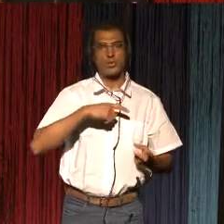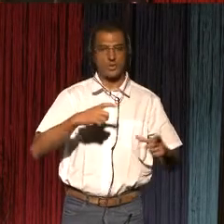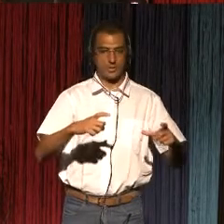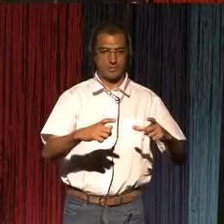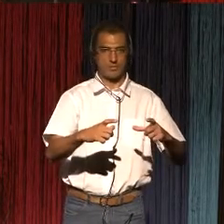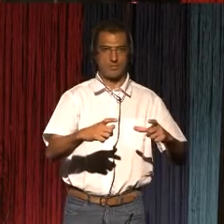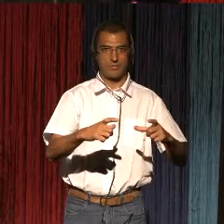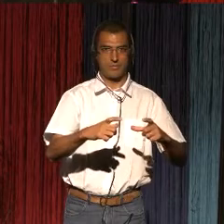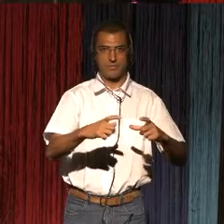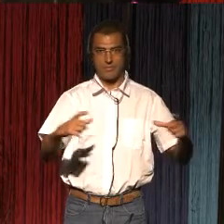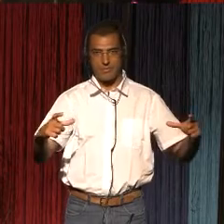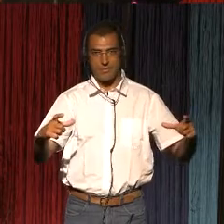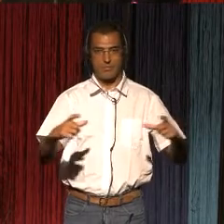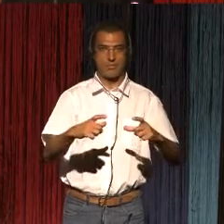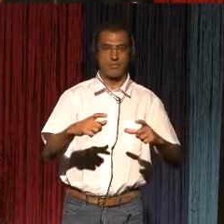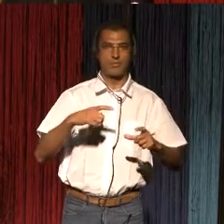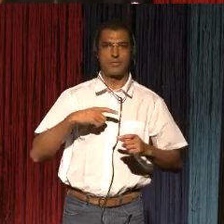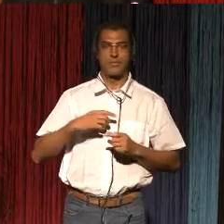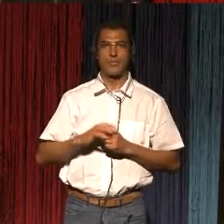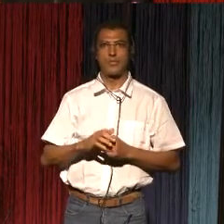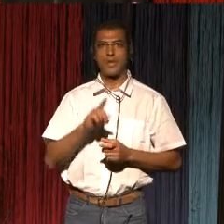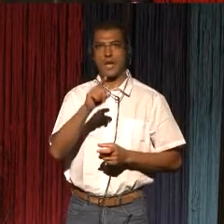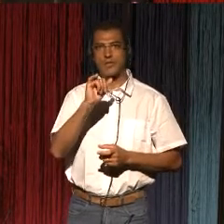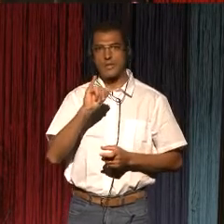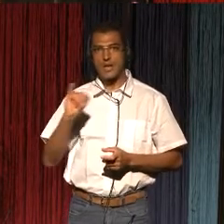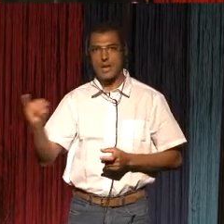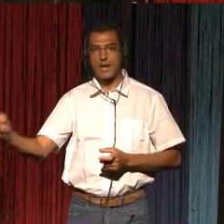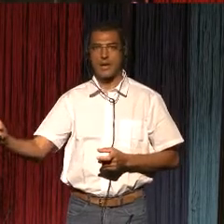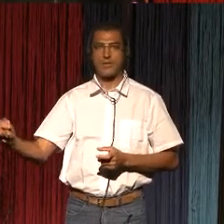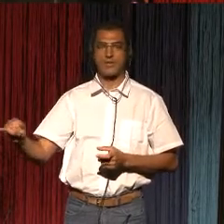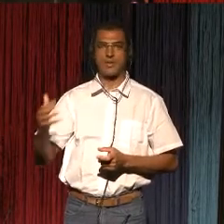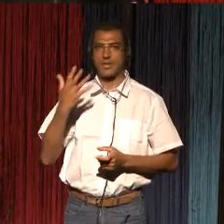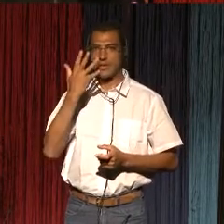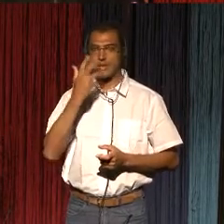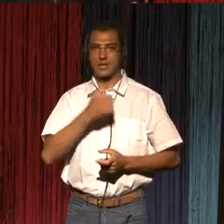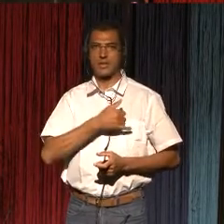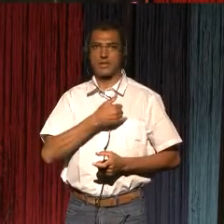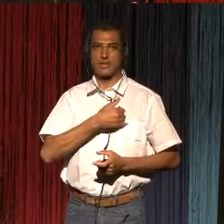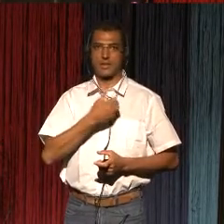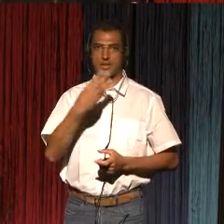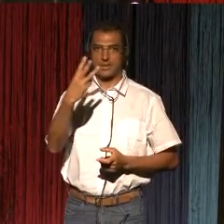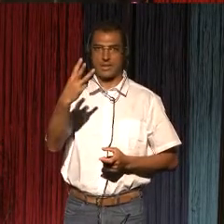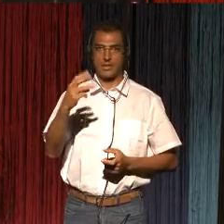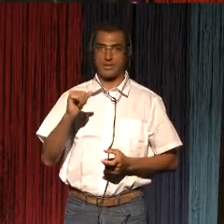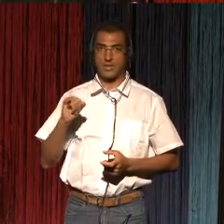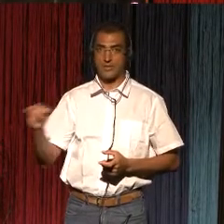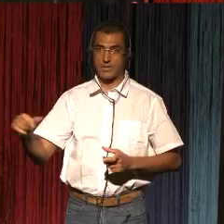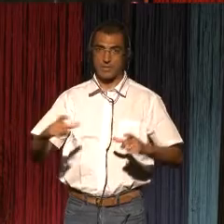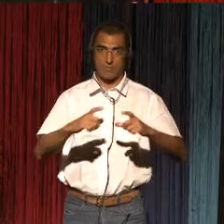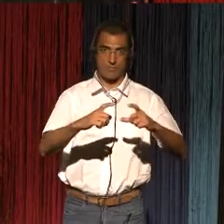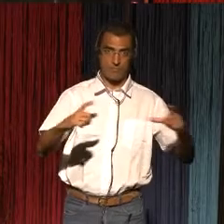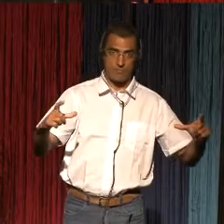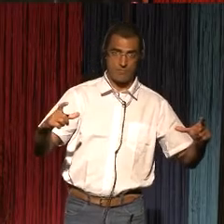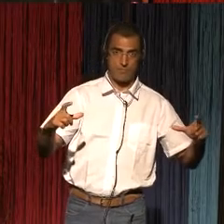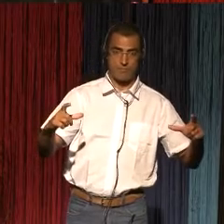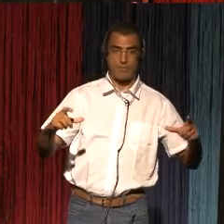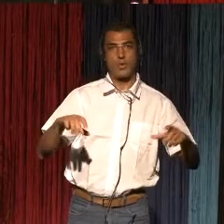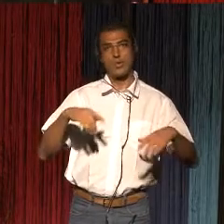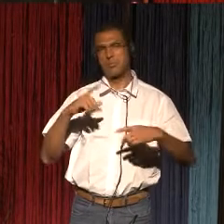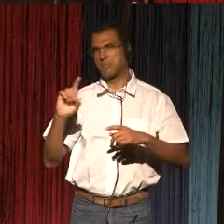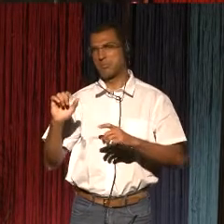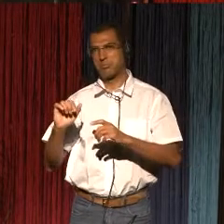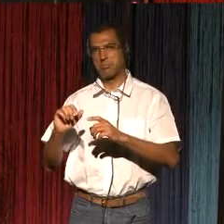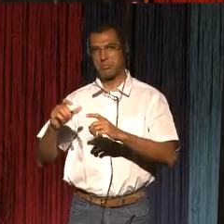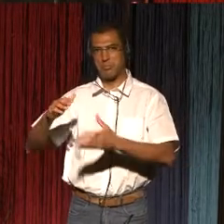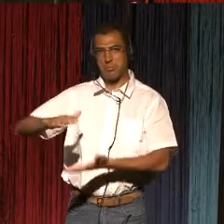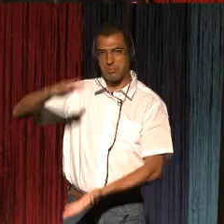diâmetro. A gente não diz para uma criança de 3 anos que aquele é diâmetro, mas quando elas estão trabalhando com esse joguinho, as crianças